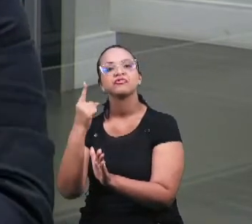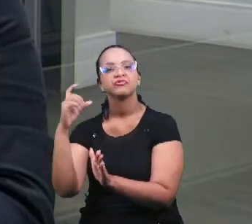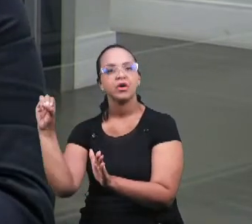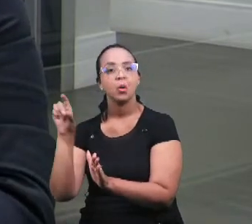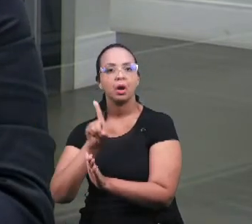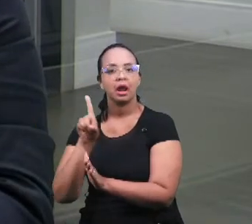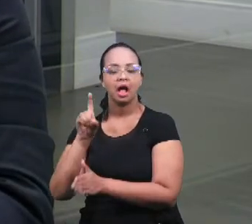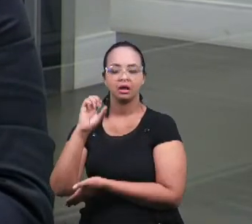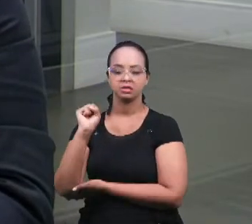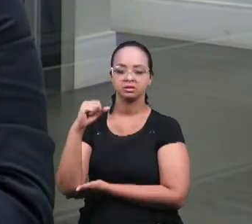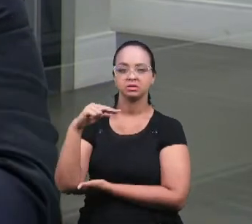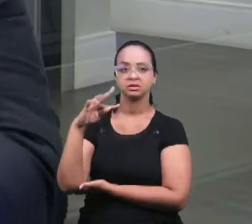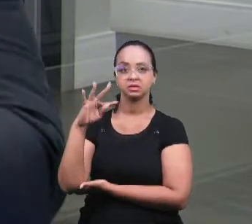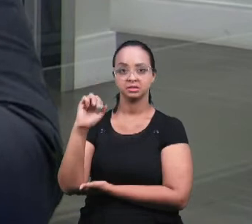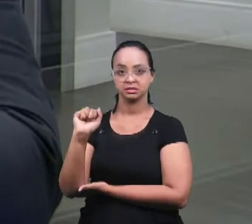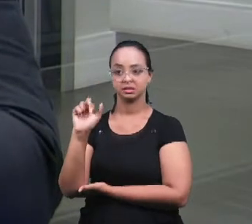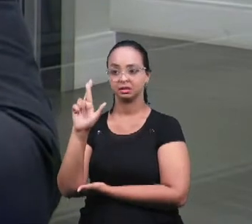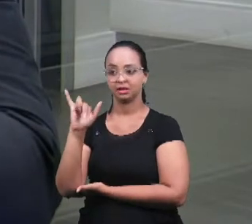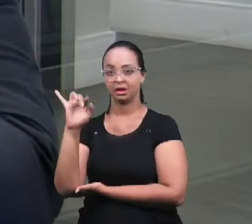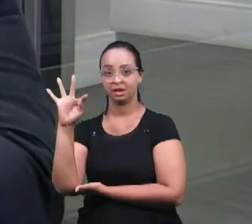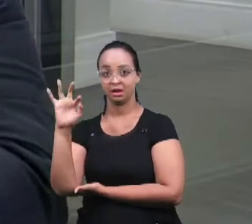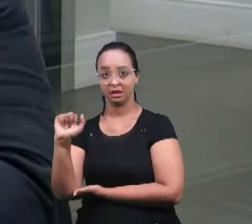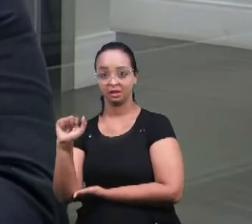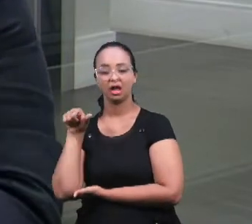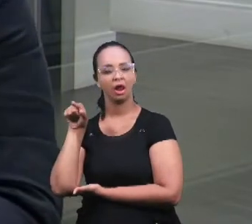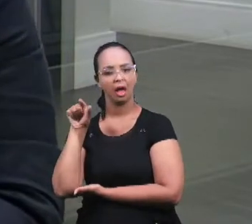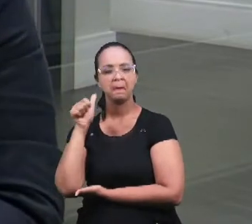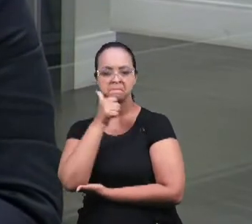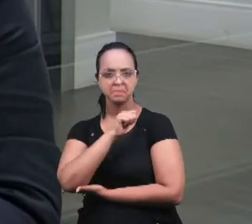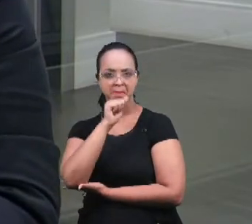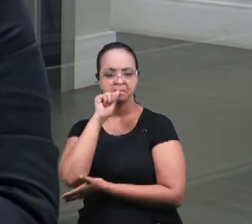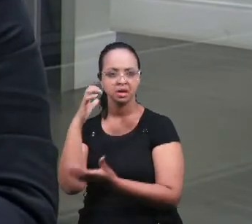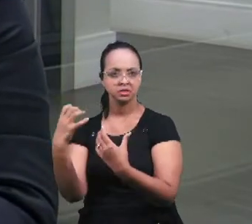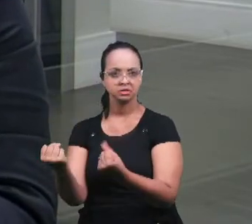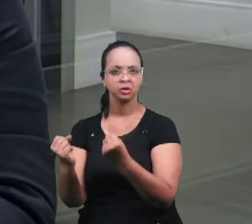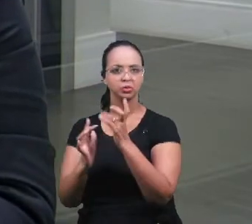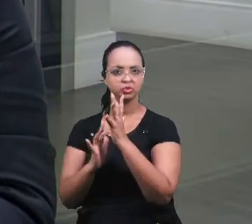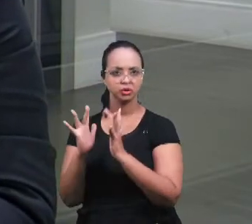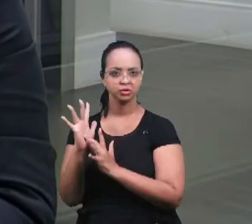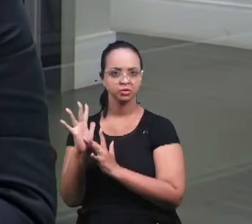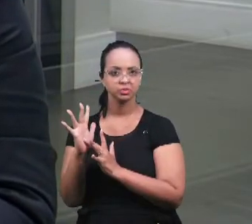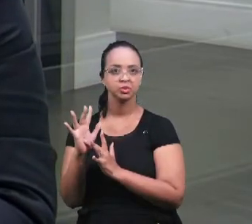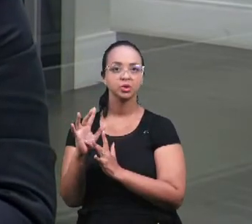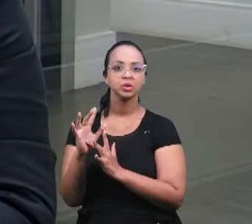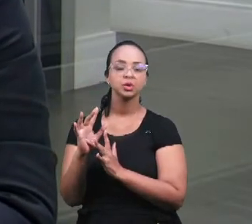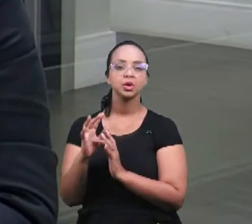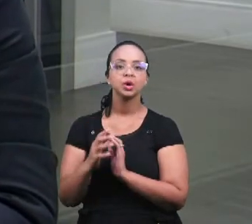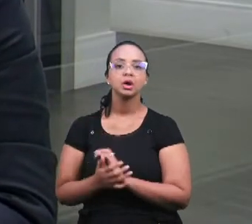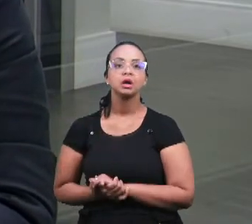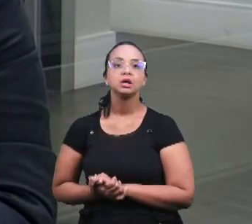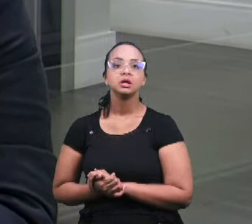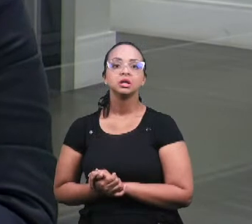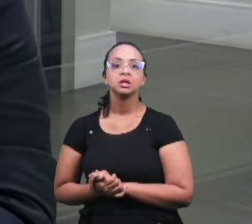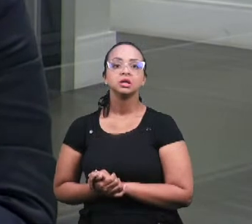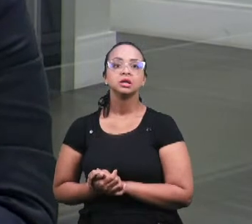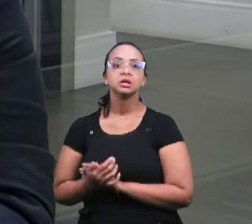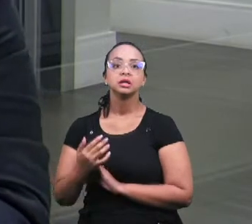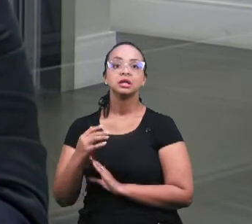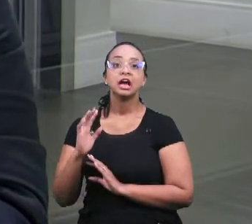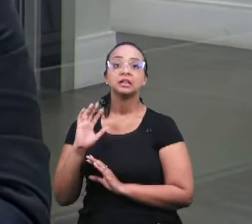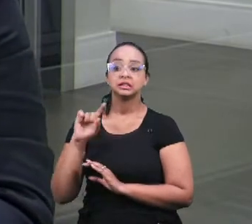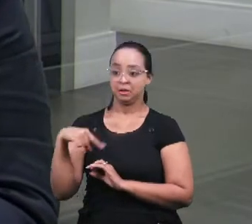irmãos. Foi nesse trabalho que a minha mãe se converteu. E nós saímos de lá, na época que nós saímos com mais ou menos